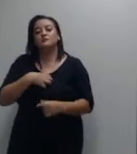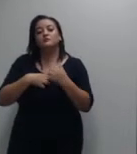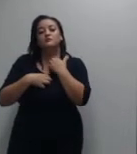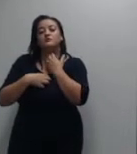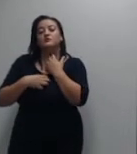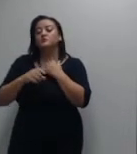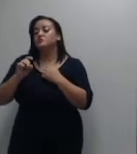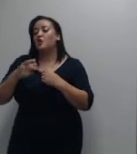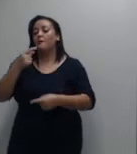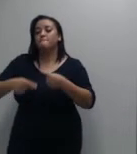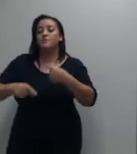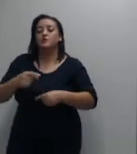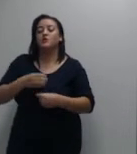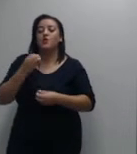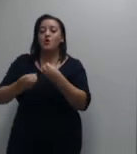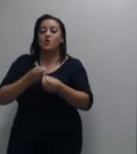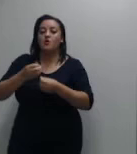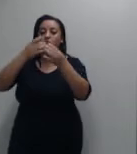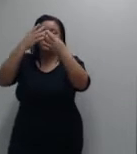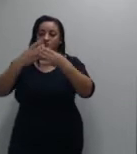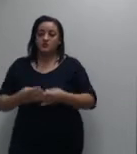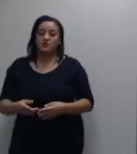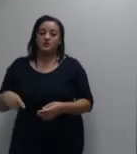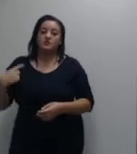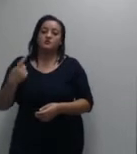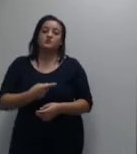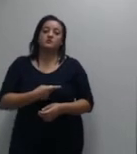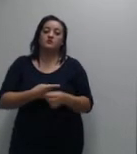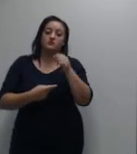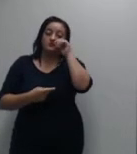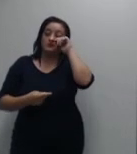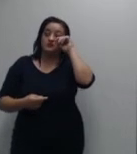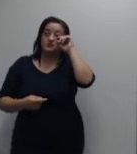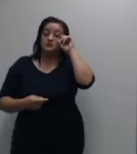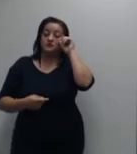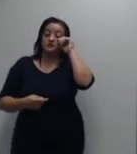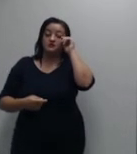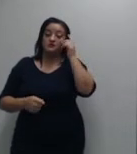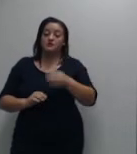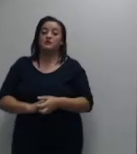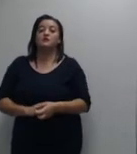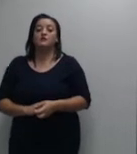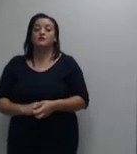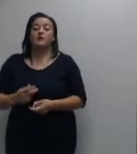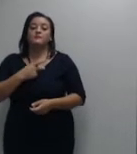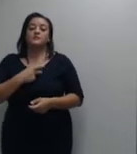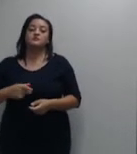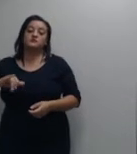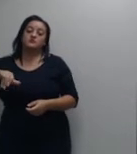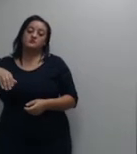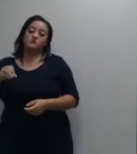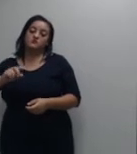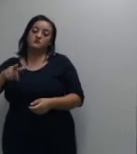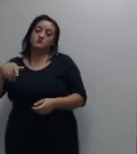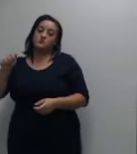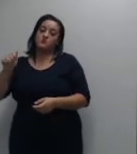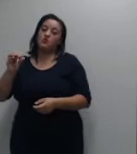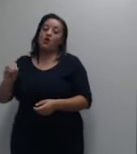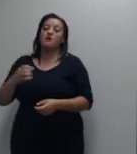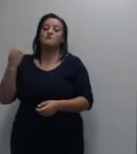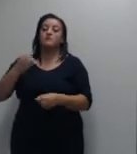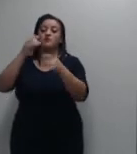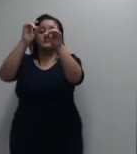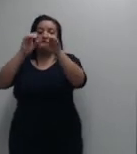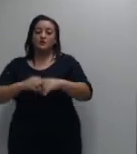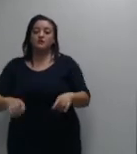mente bonito como diz o nosso queridíssimo sempre Presidente vontade de Noronha importa destacar